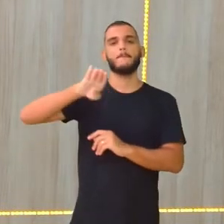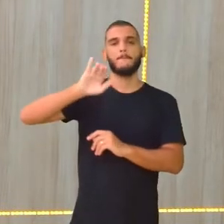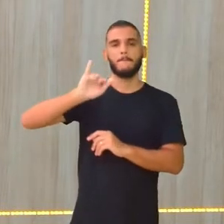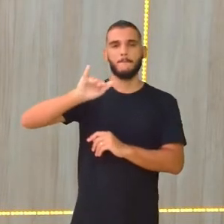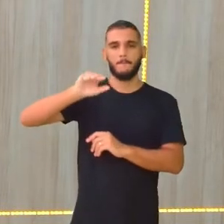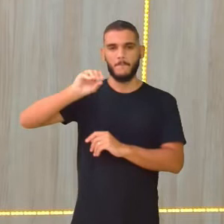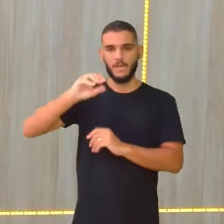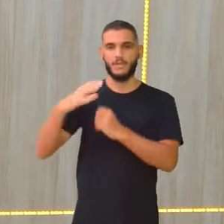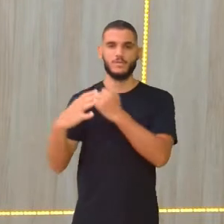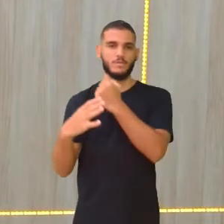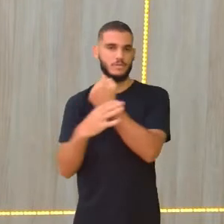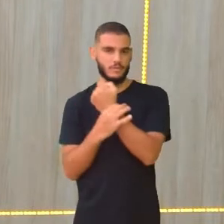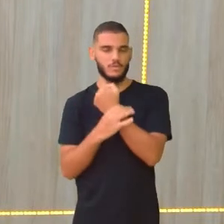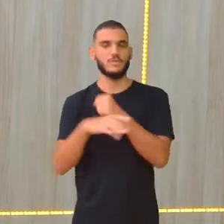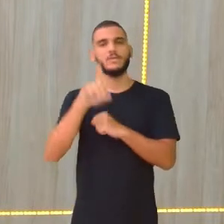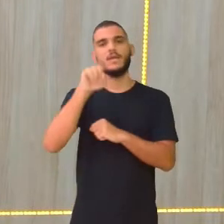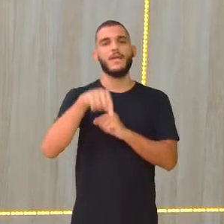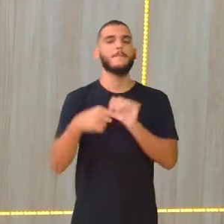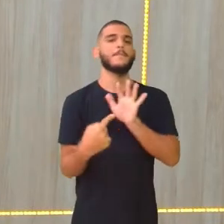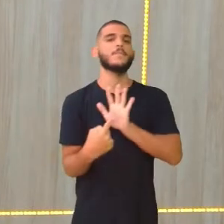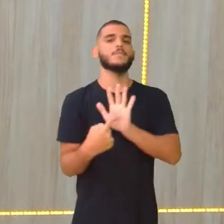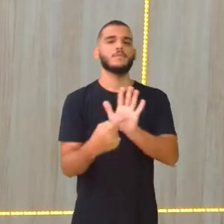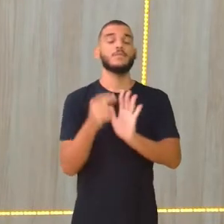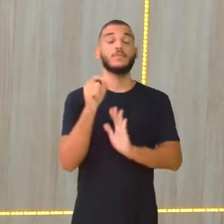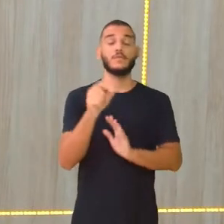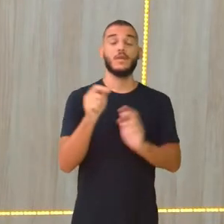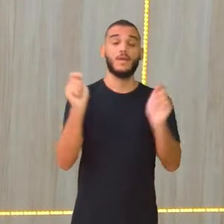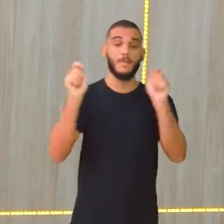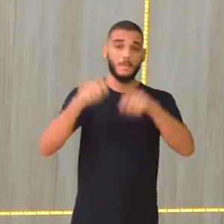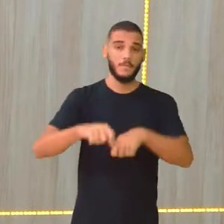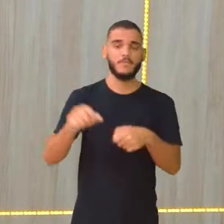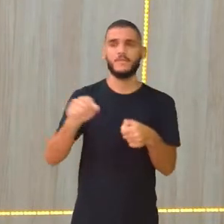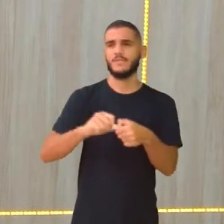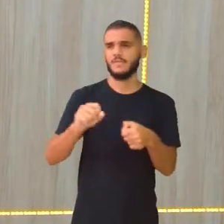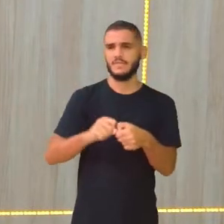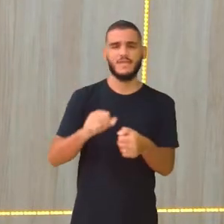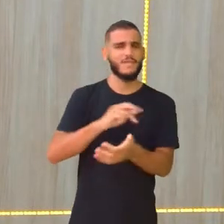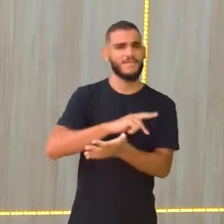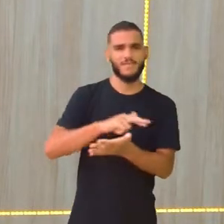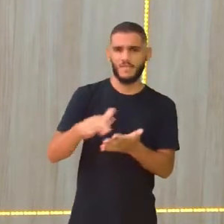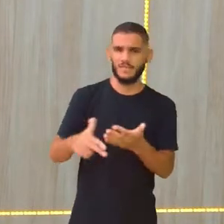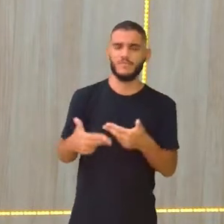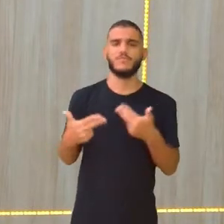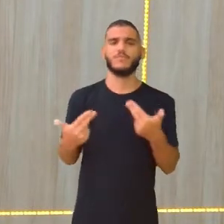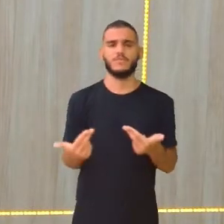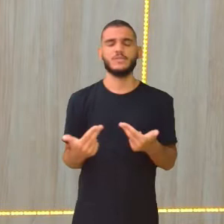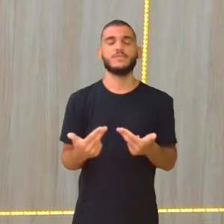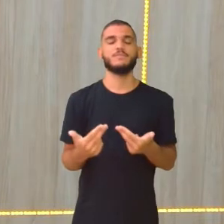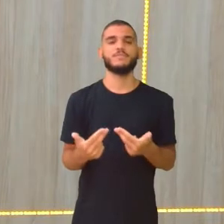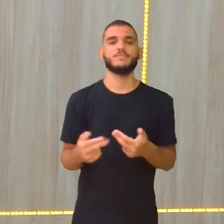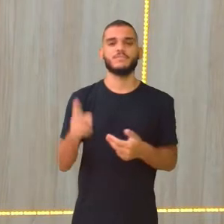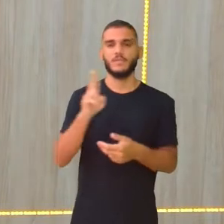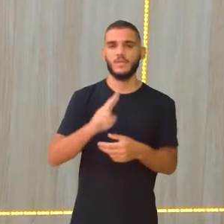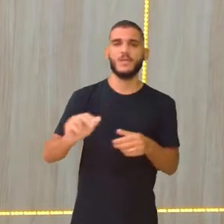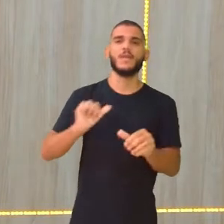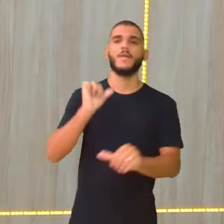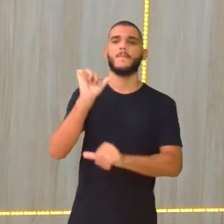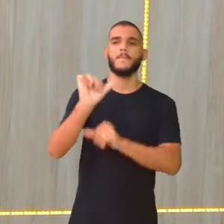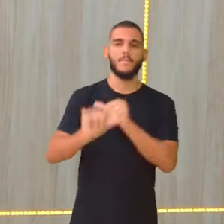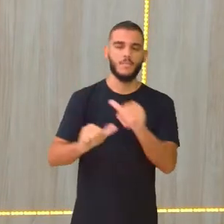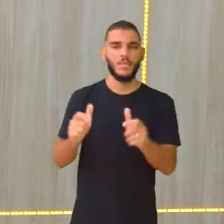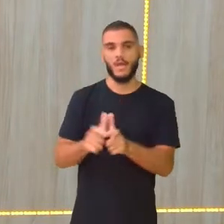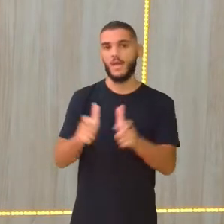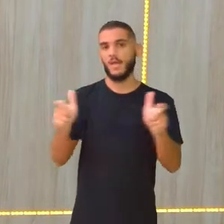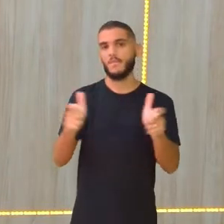vem mostrando isso, que é possível, que pode ser feito, e muito já vem sendo feito através aí de modificações para aumentar